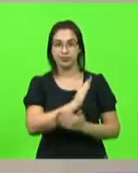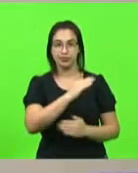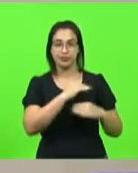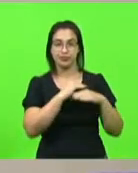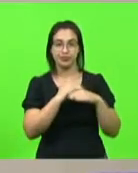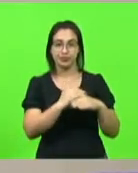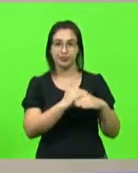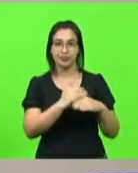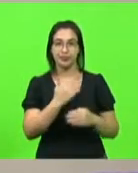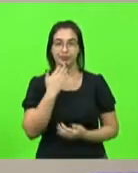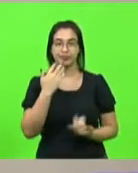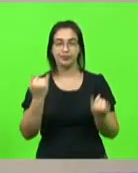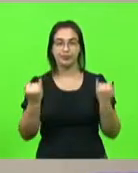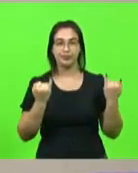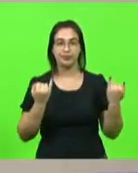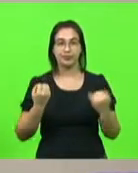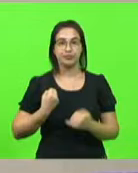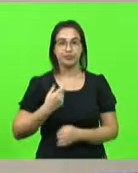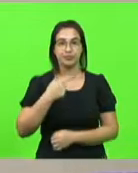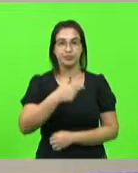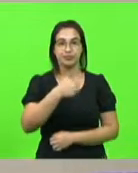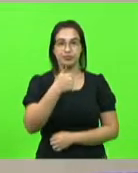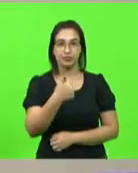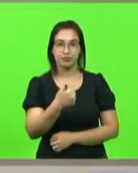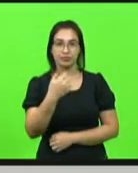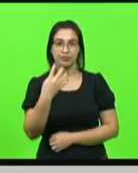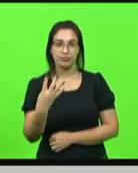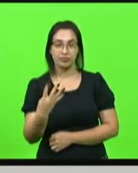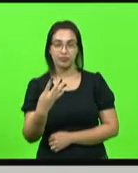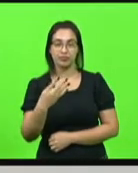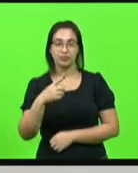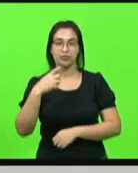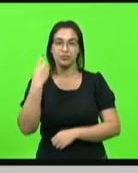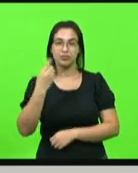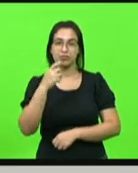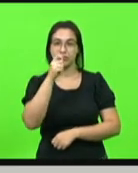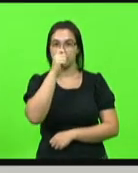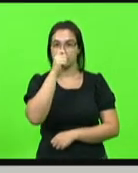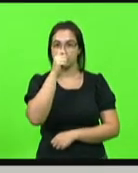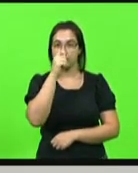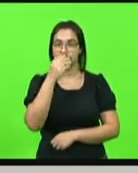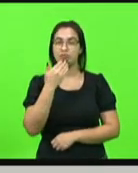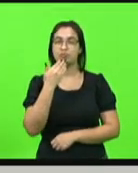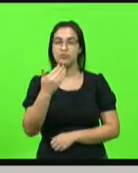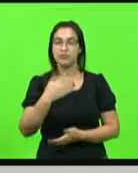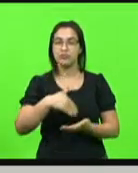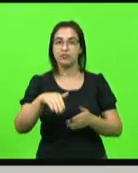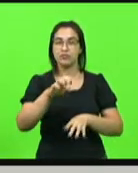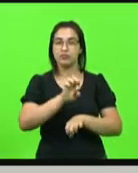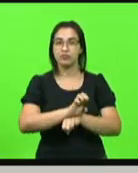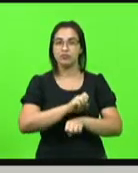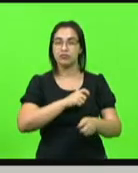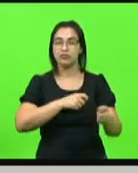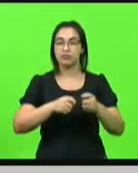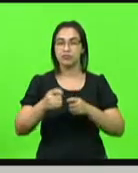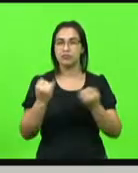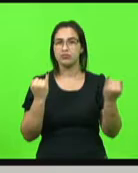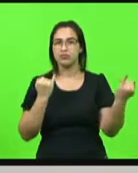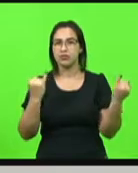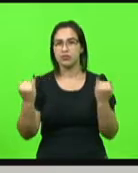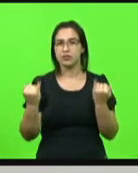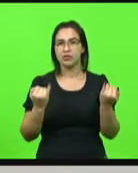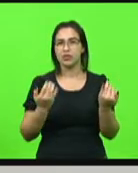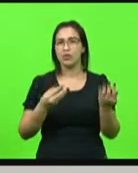por unanimidade. Pedido de informação 714, autor deputado João Amin, solicitando ao secretário de Estado da Administração informações acerca